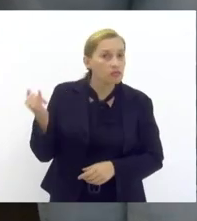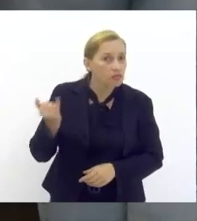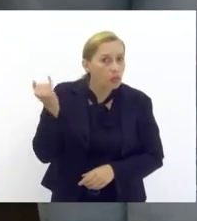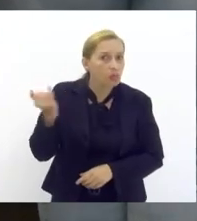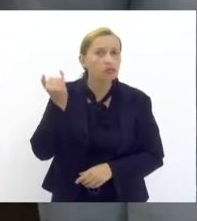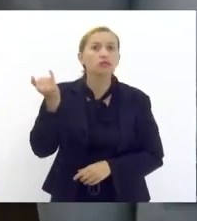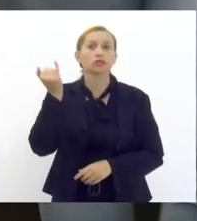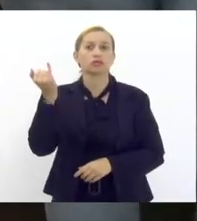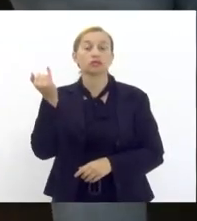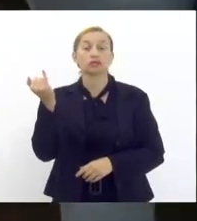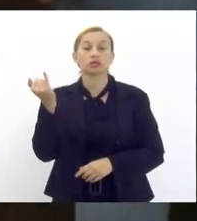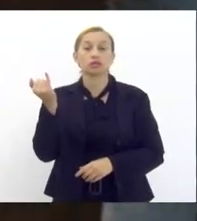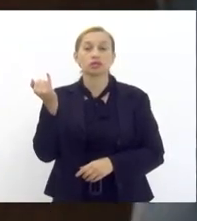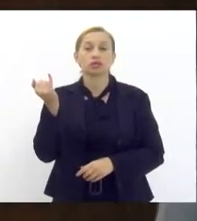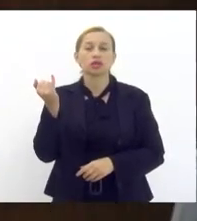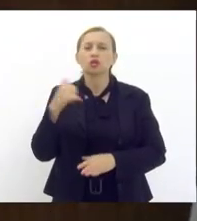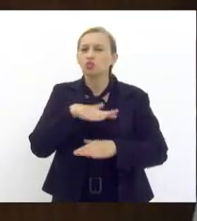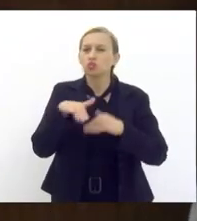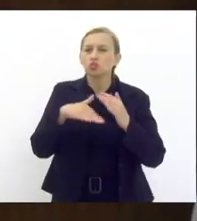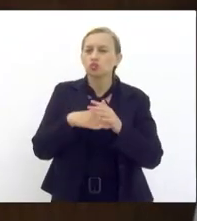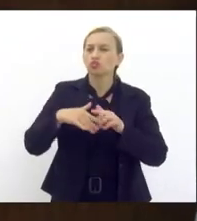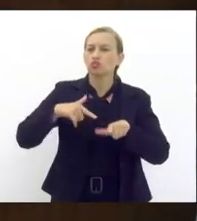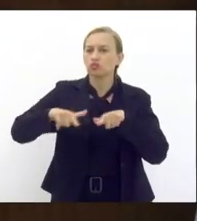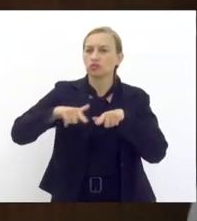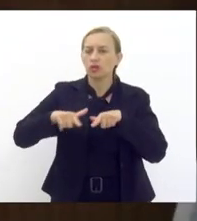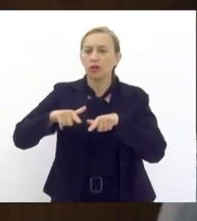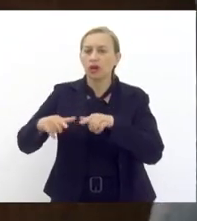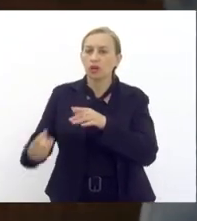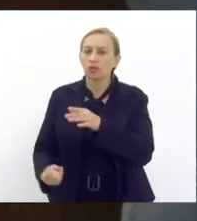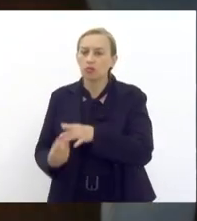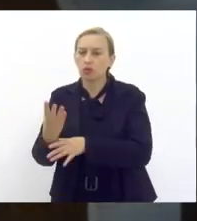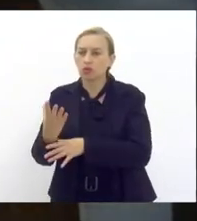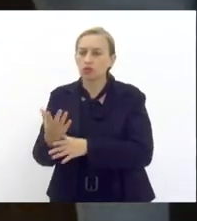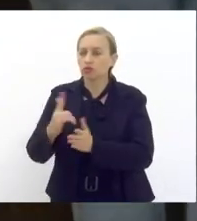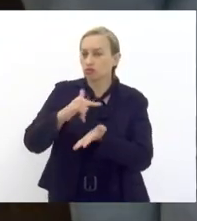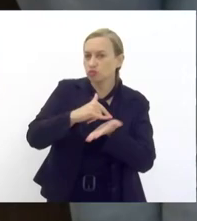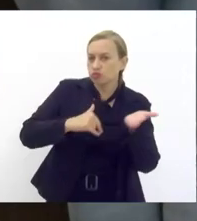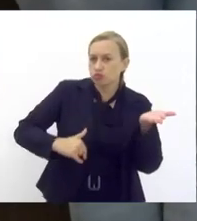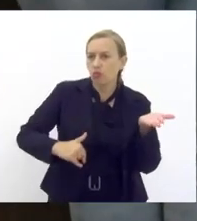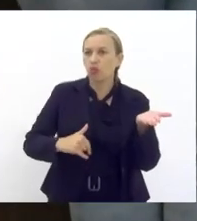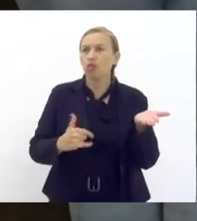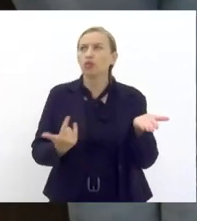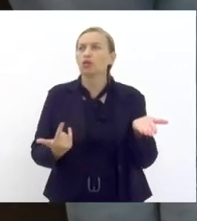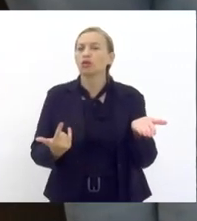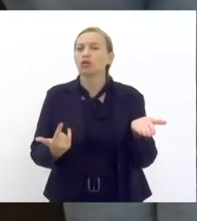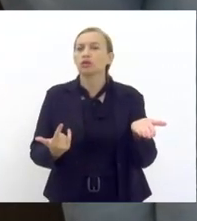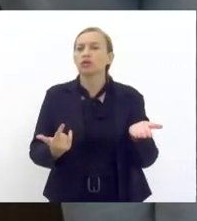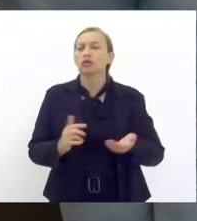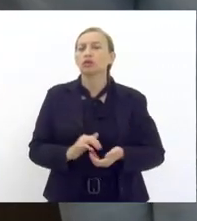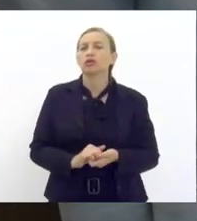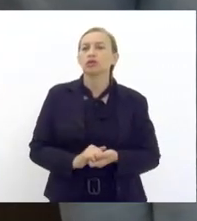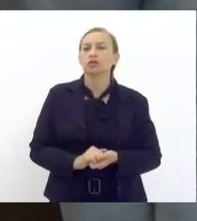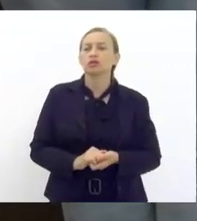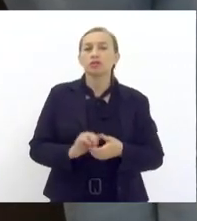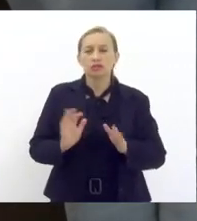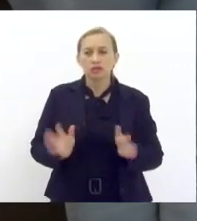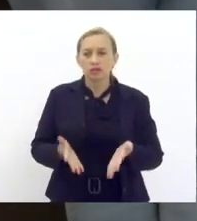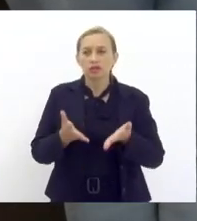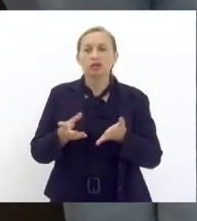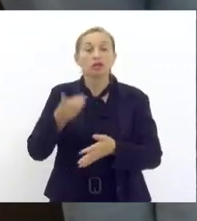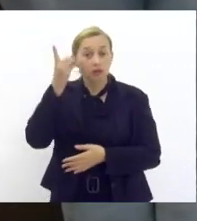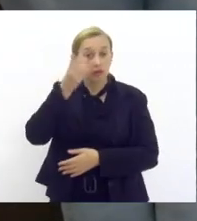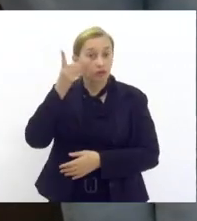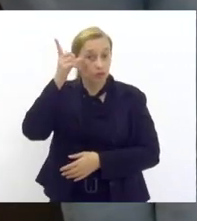importante, além de todo o trabalho que ela produziu com documentação, com oitiva, por iniciativa da